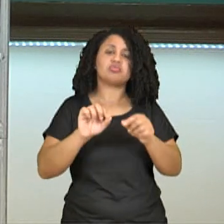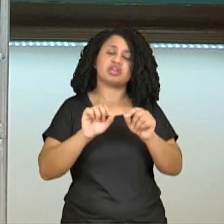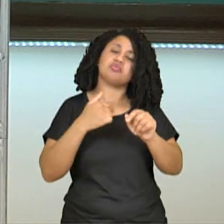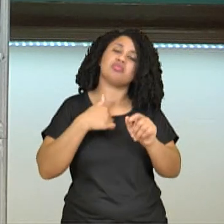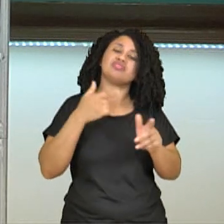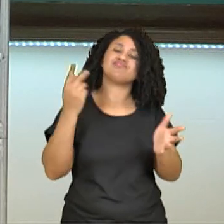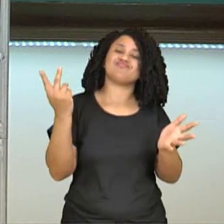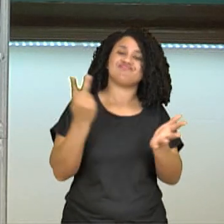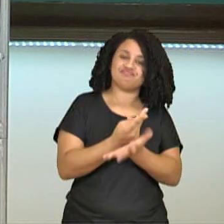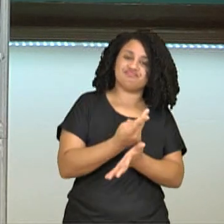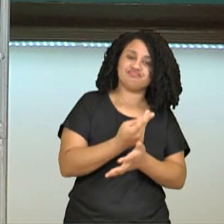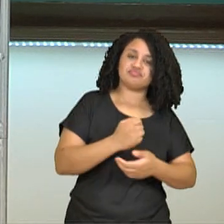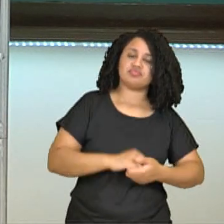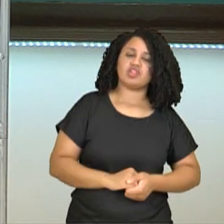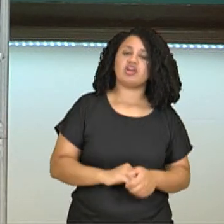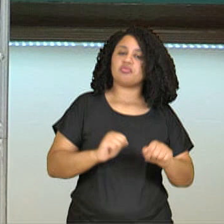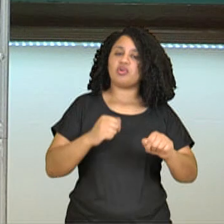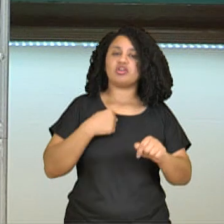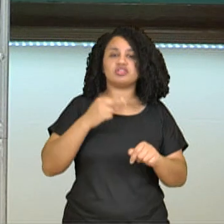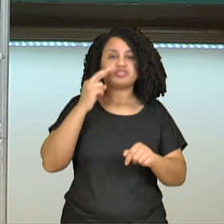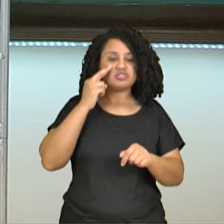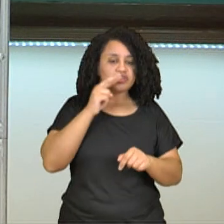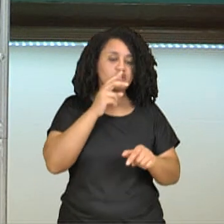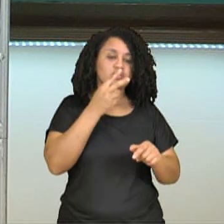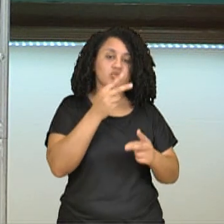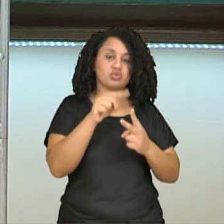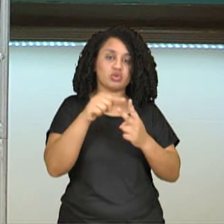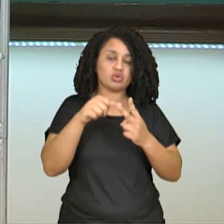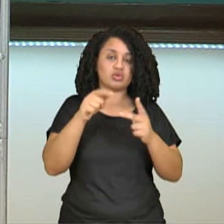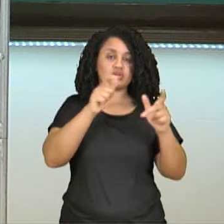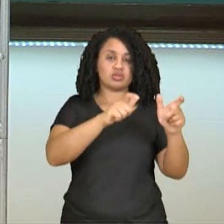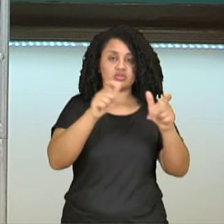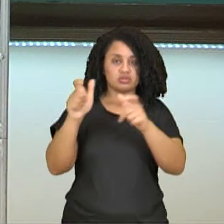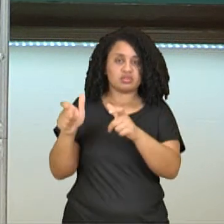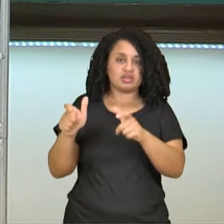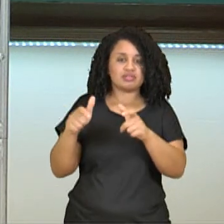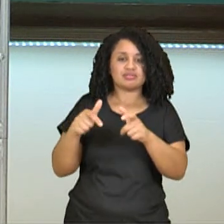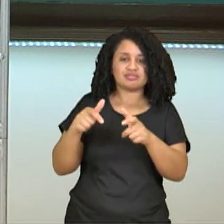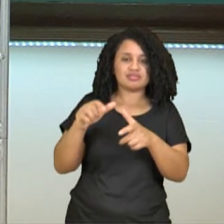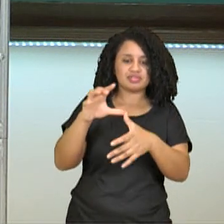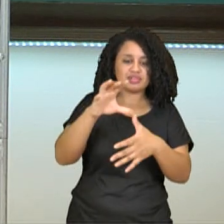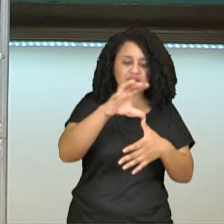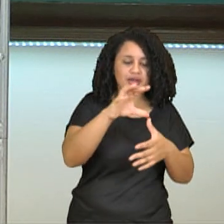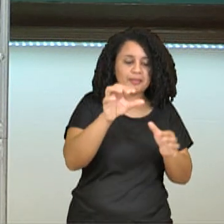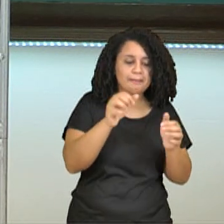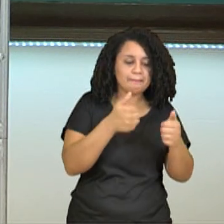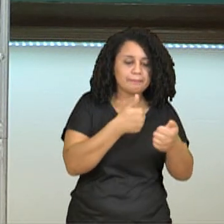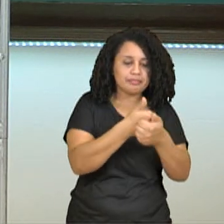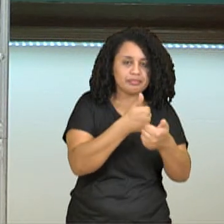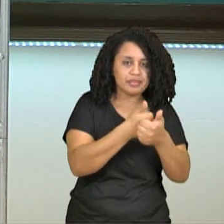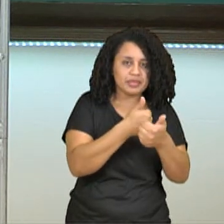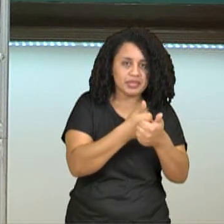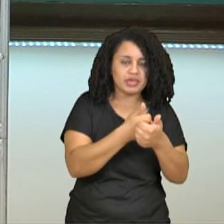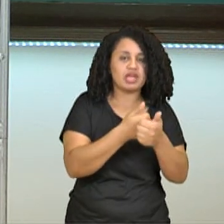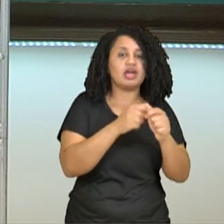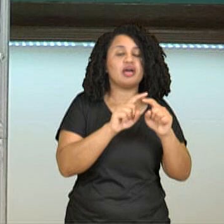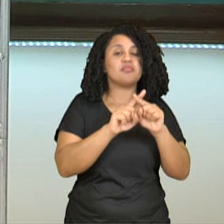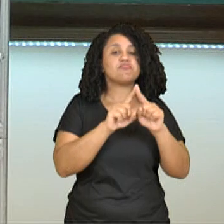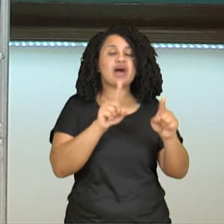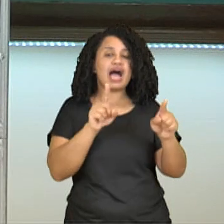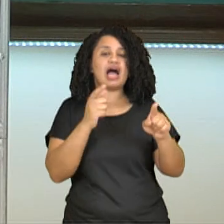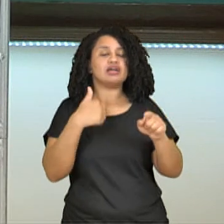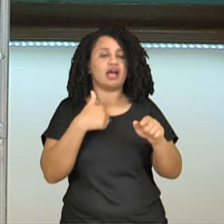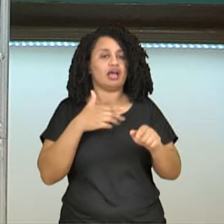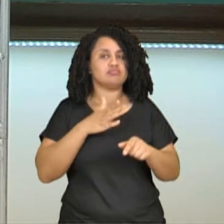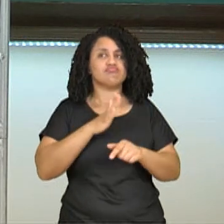induzido ao erro. Você pode ver duas localidades indicadas nesse mapa sendo muito próximas, mas